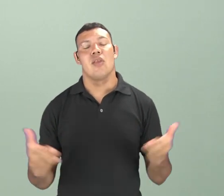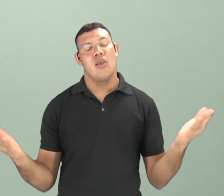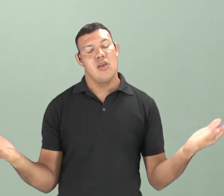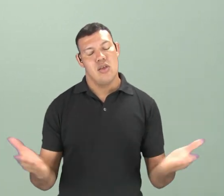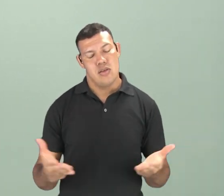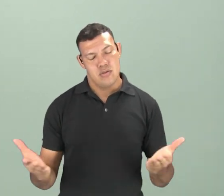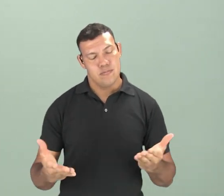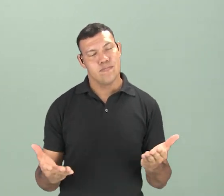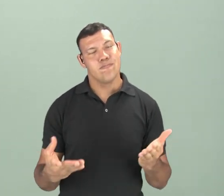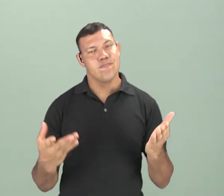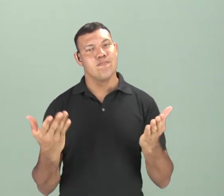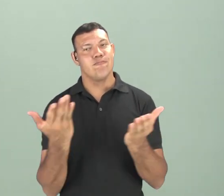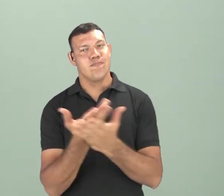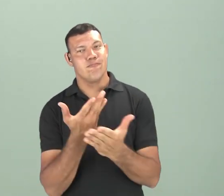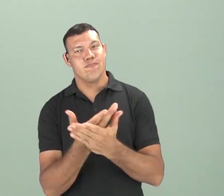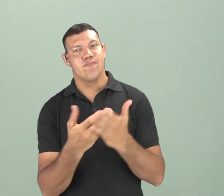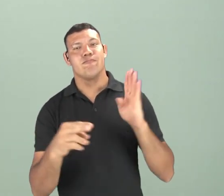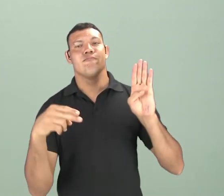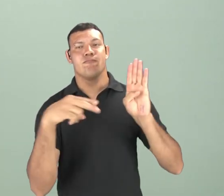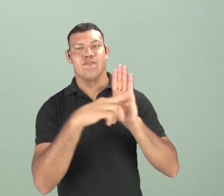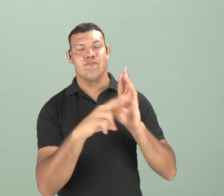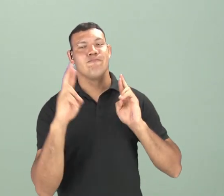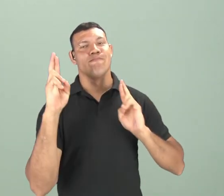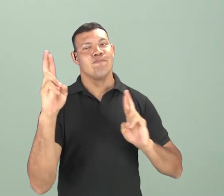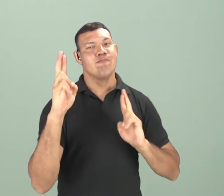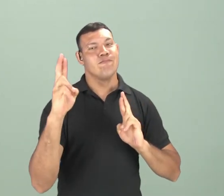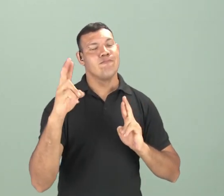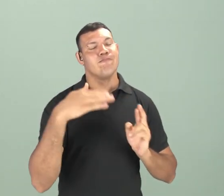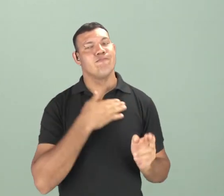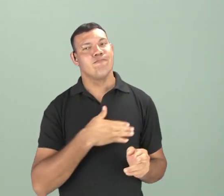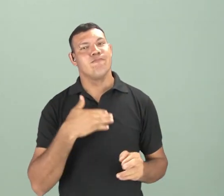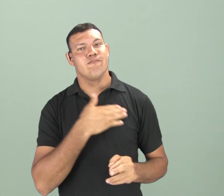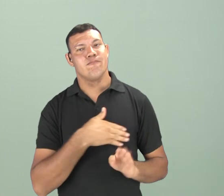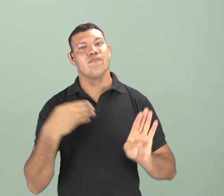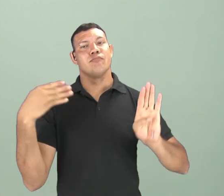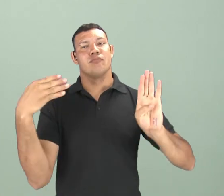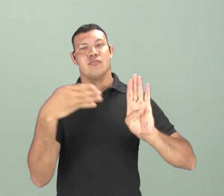de biologia. Espero que você tenha gostado. Acesse